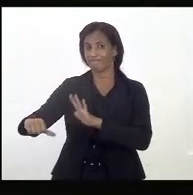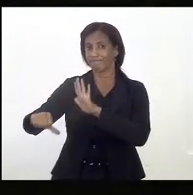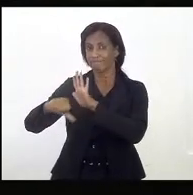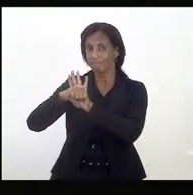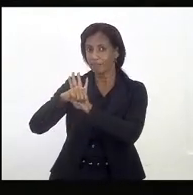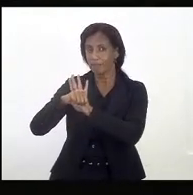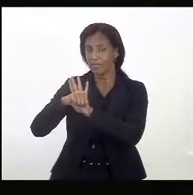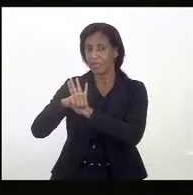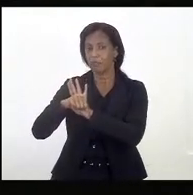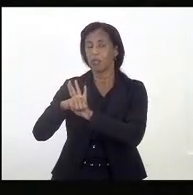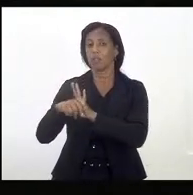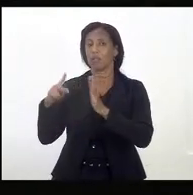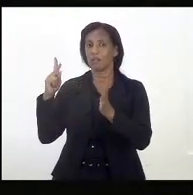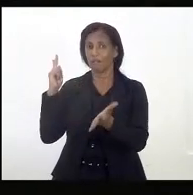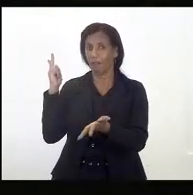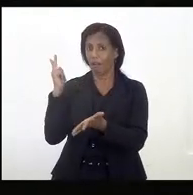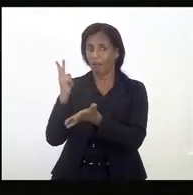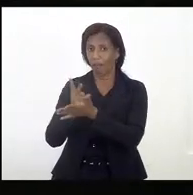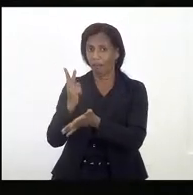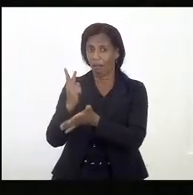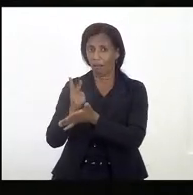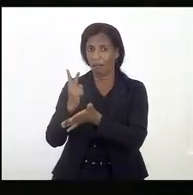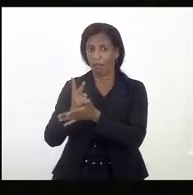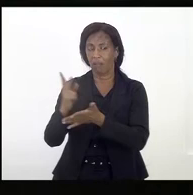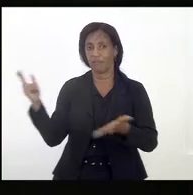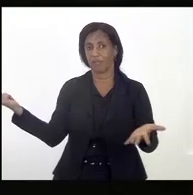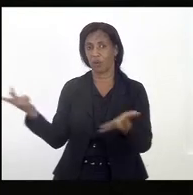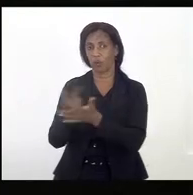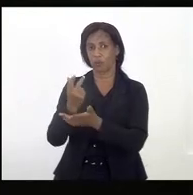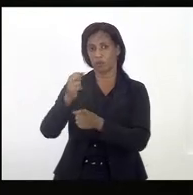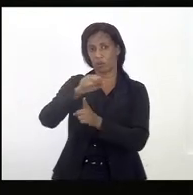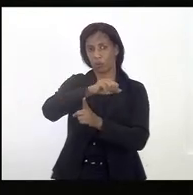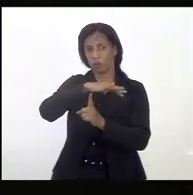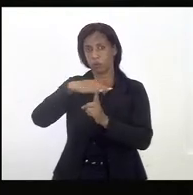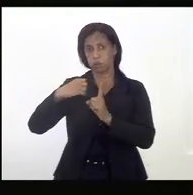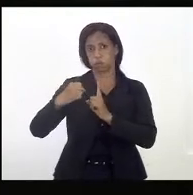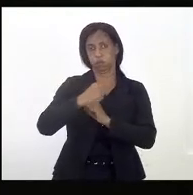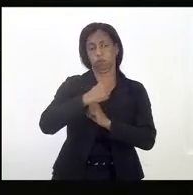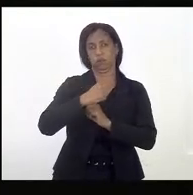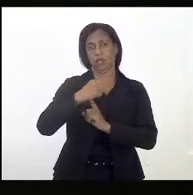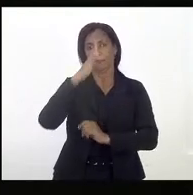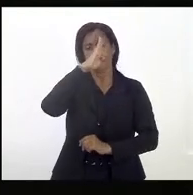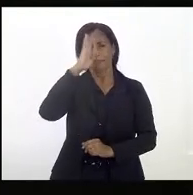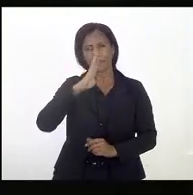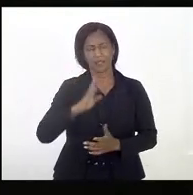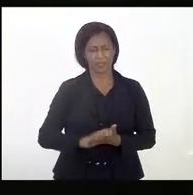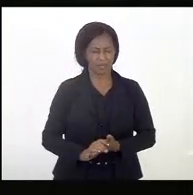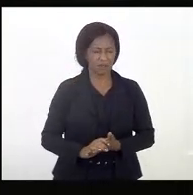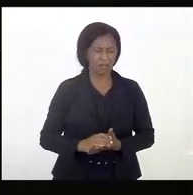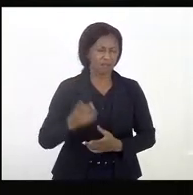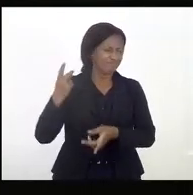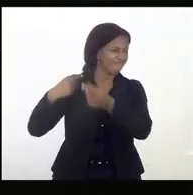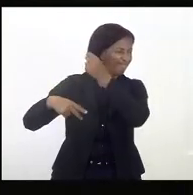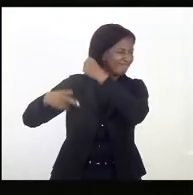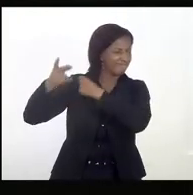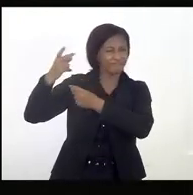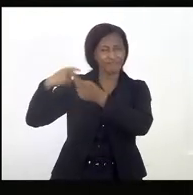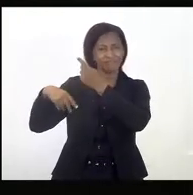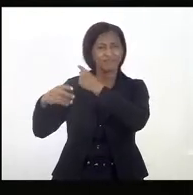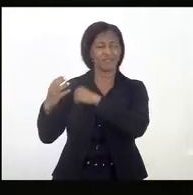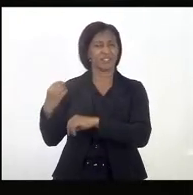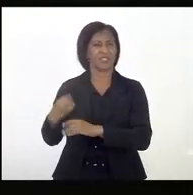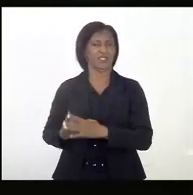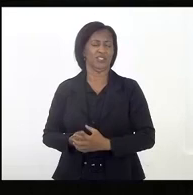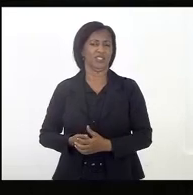vem acontecendo na nossa sociedade brasileira E desde que eu nossa sociedade existe